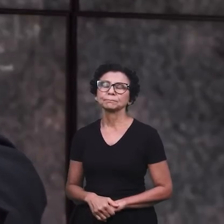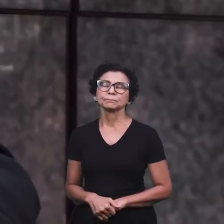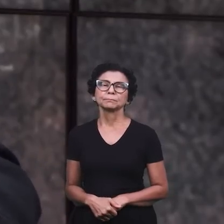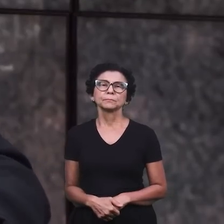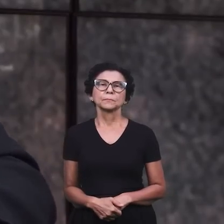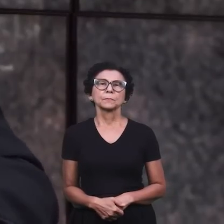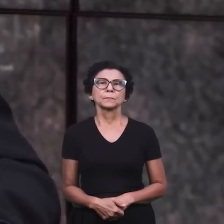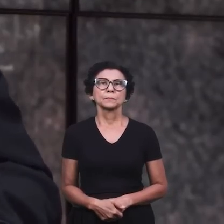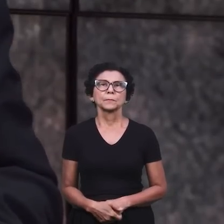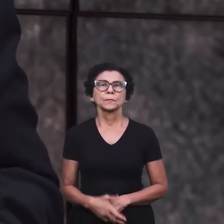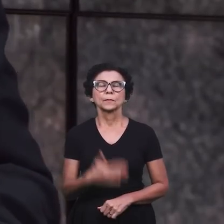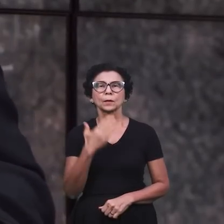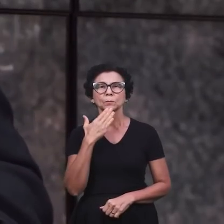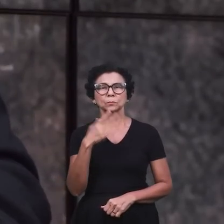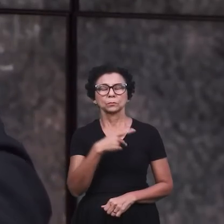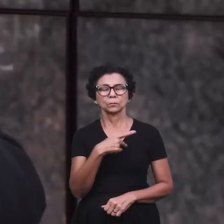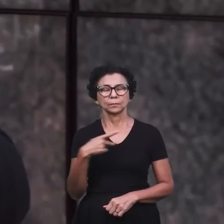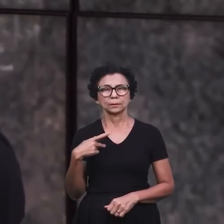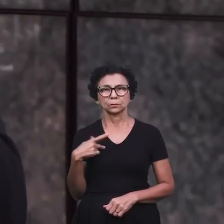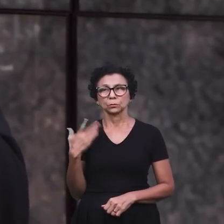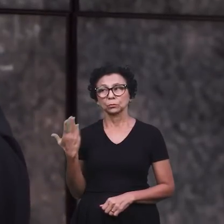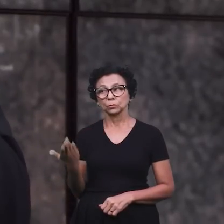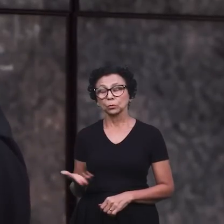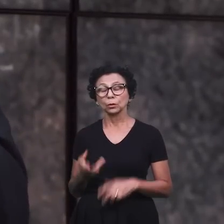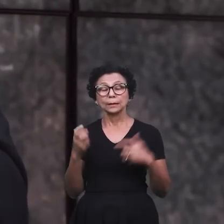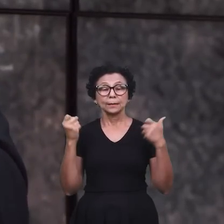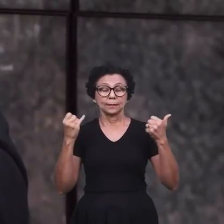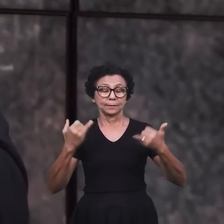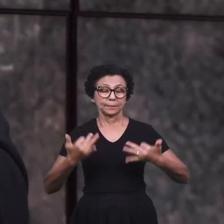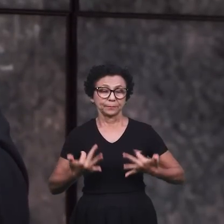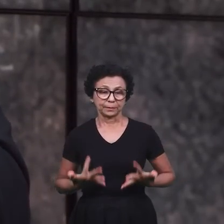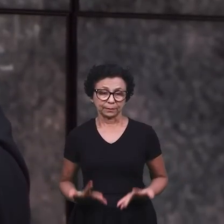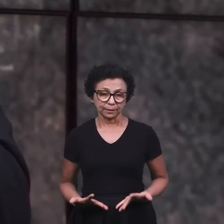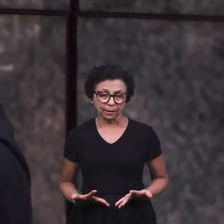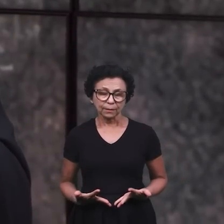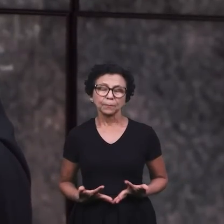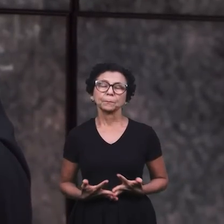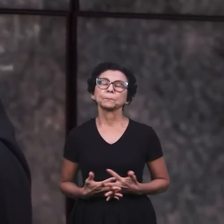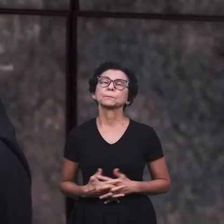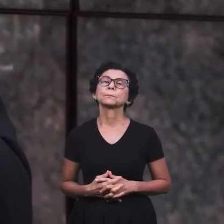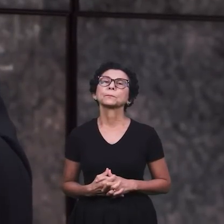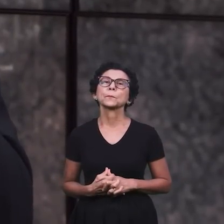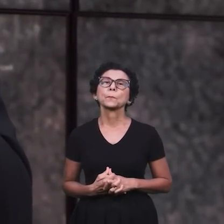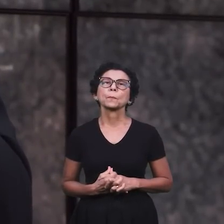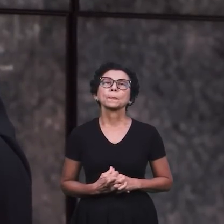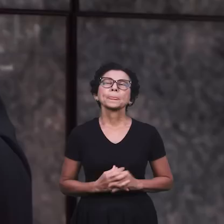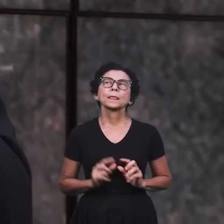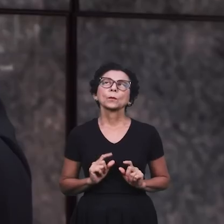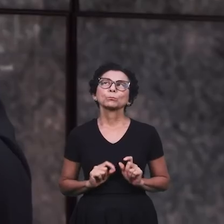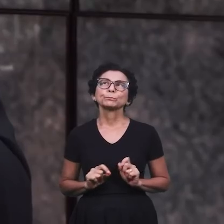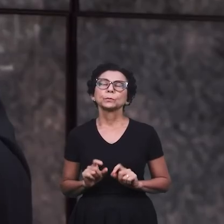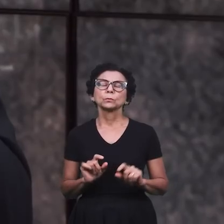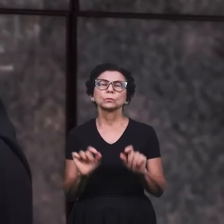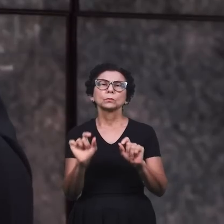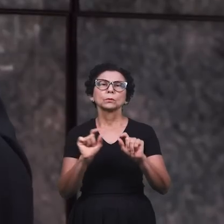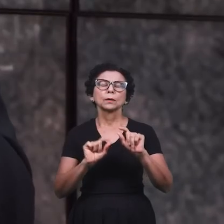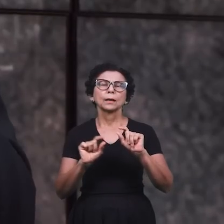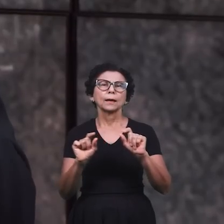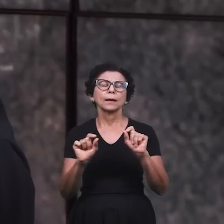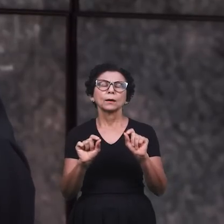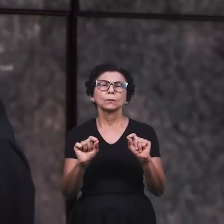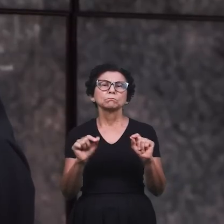aqui ao pastor Serlon para nos esclarecer o que é